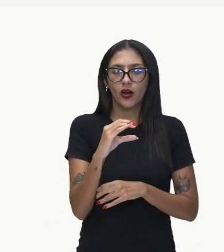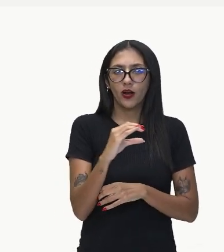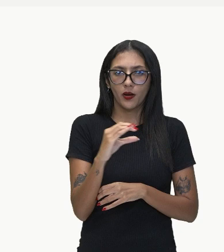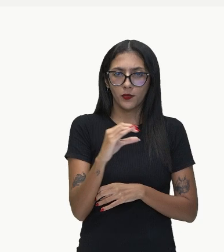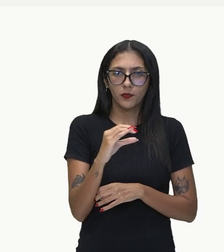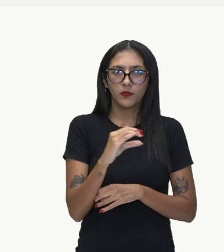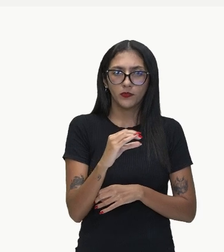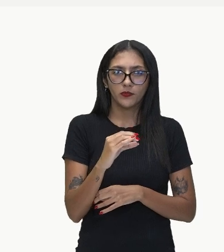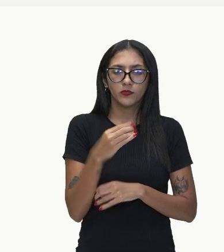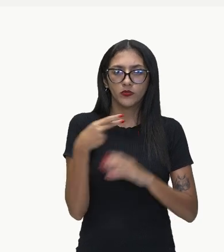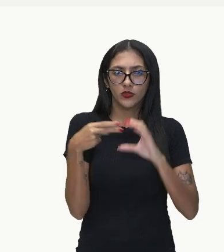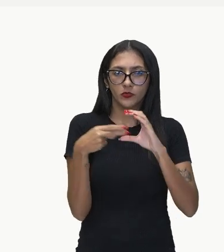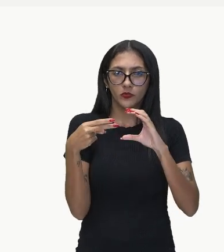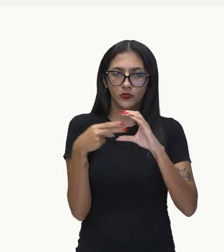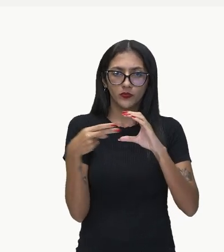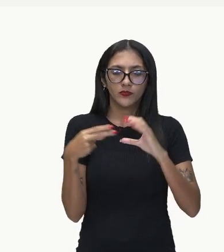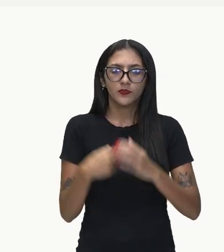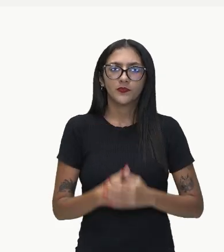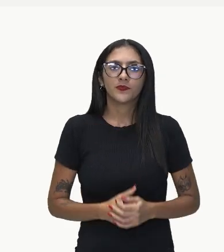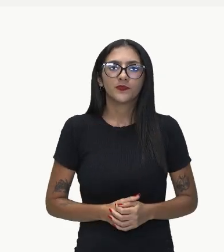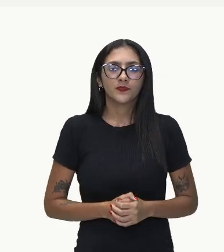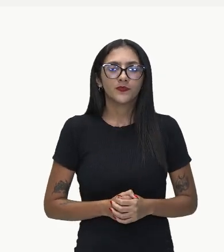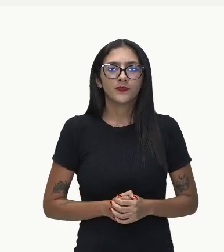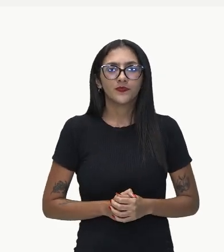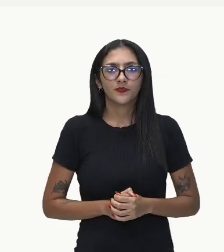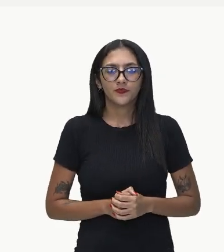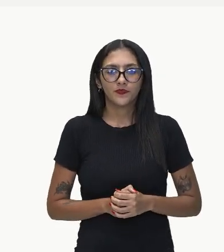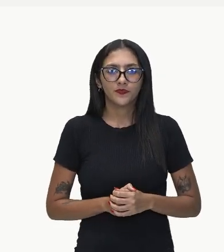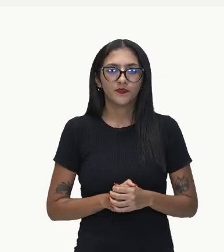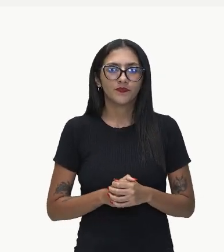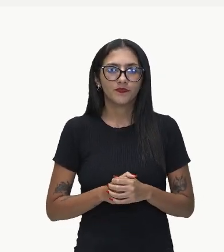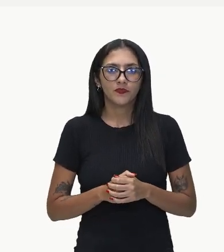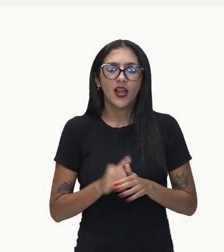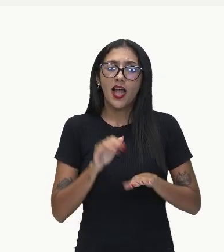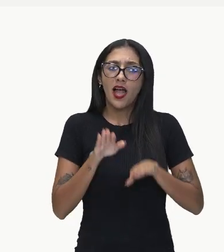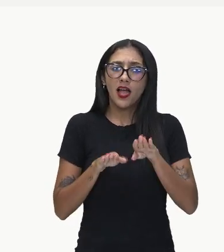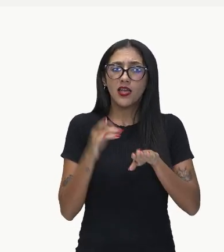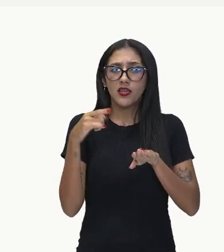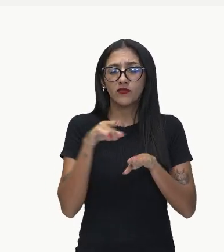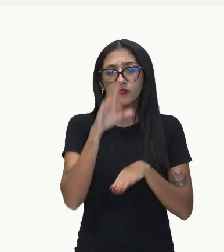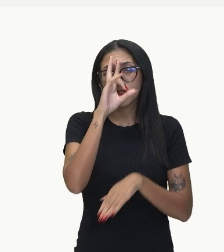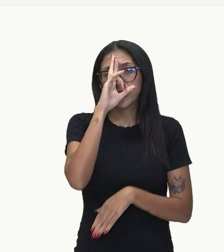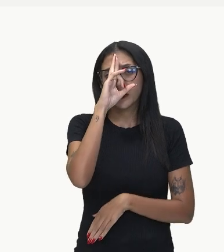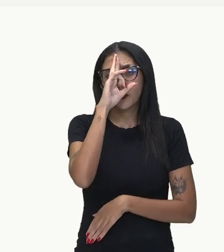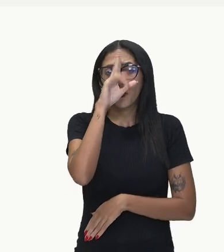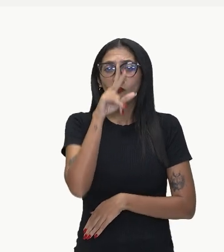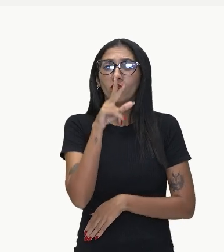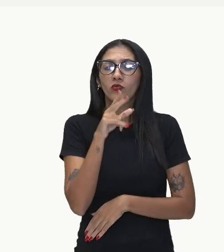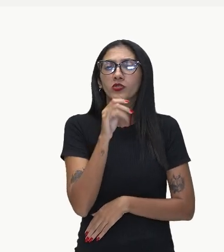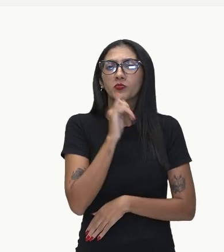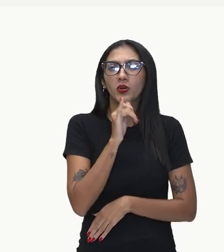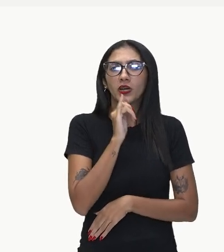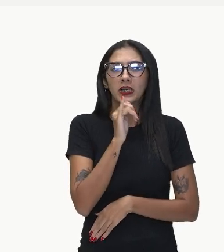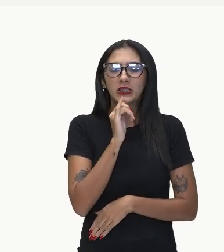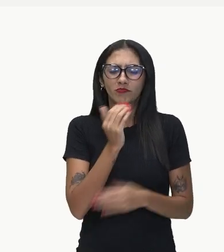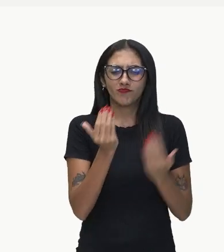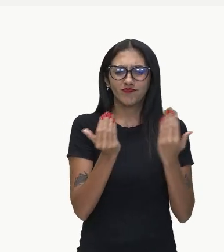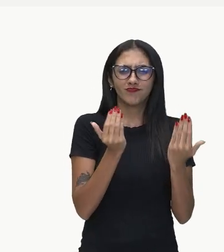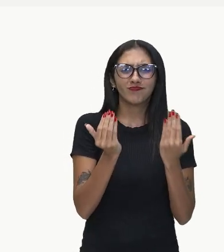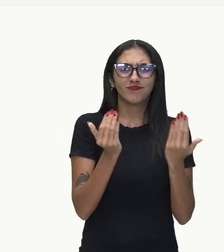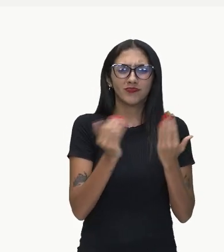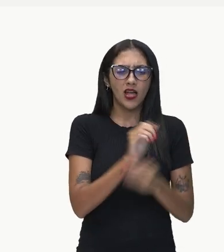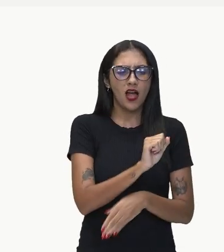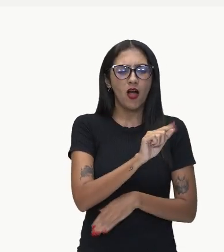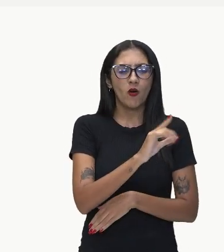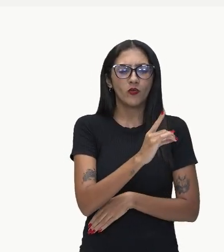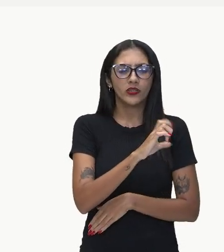secundário, tá certo? Às vezes a gente confunde uma cetona com aldeído, porque